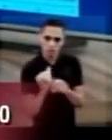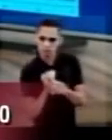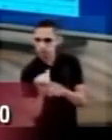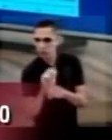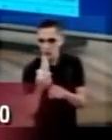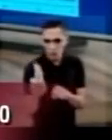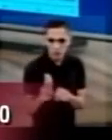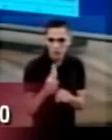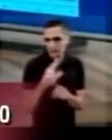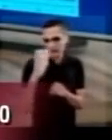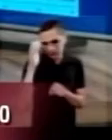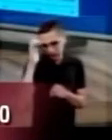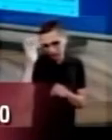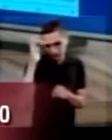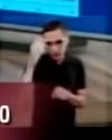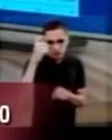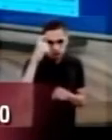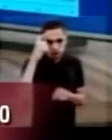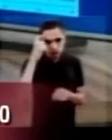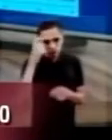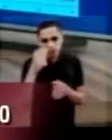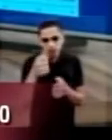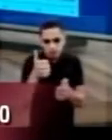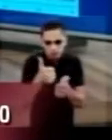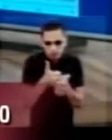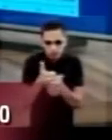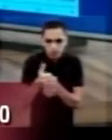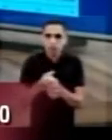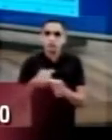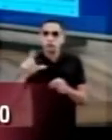da aproximação e análise